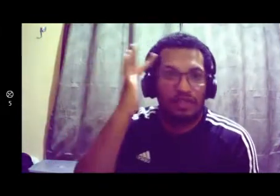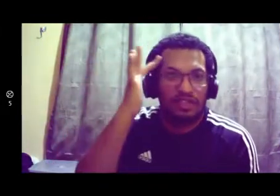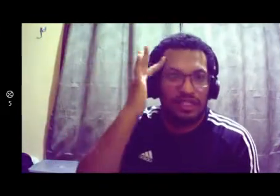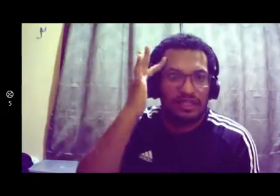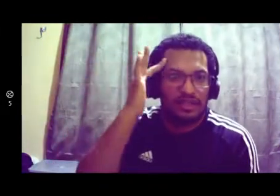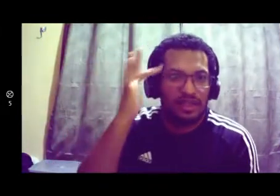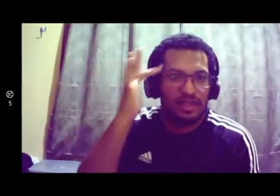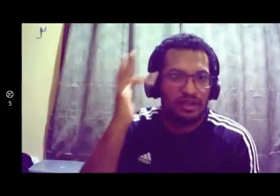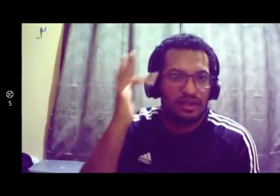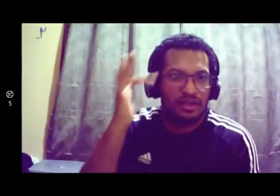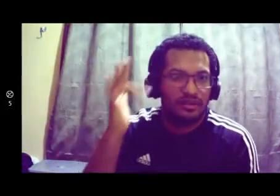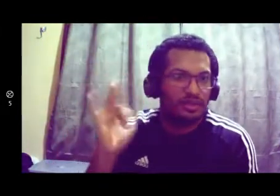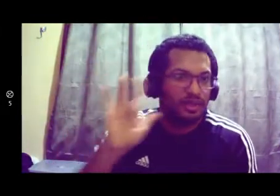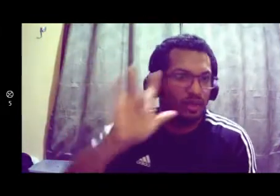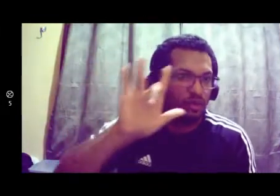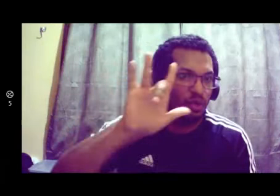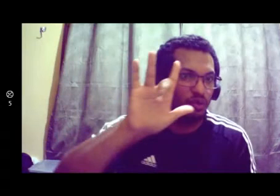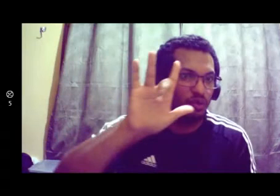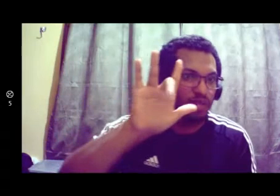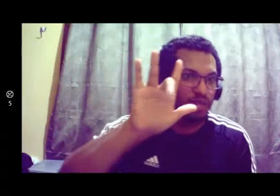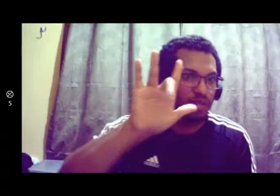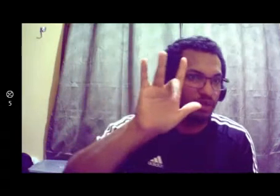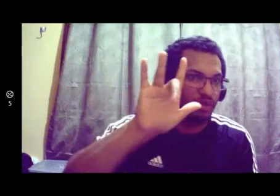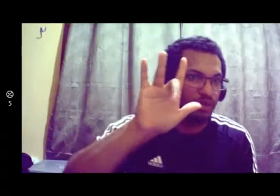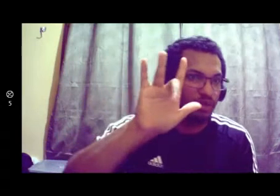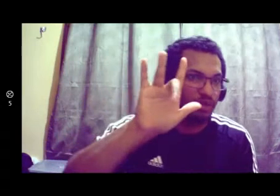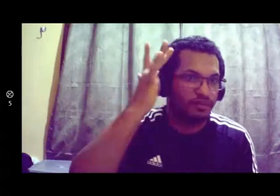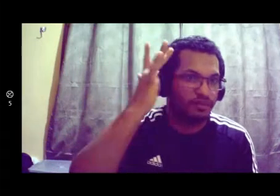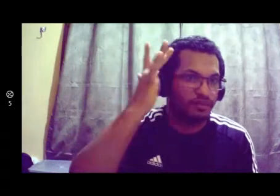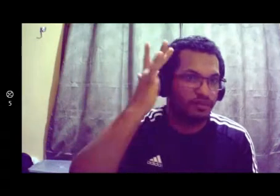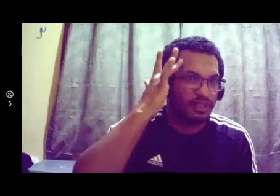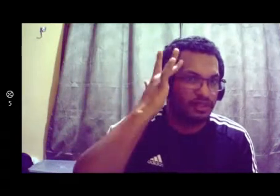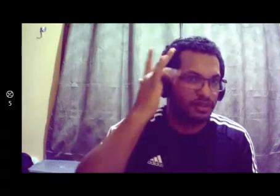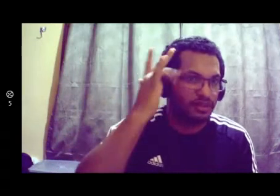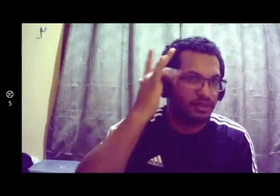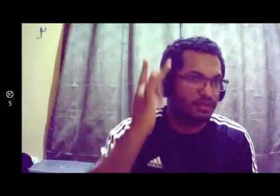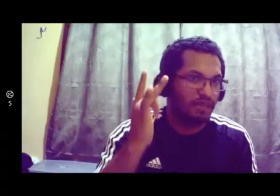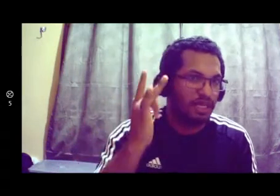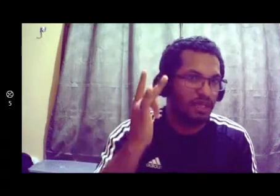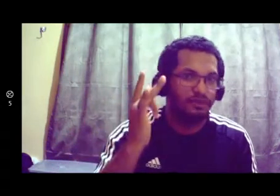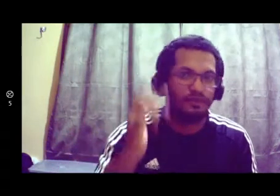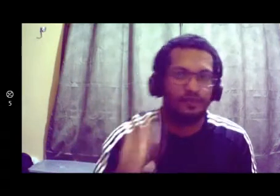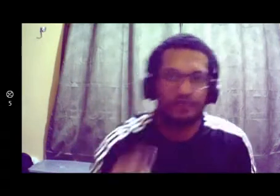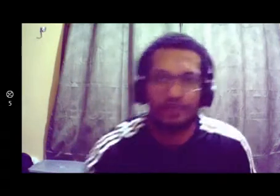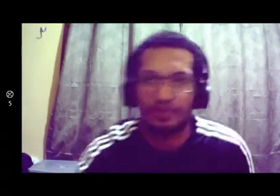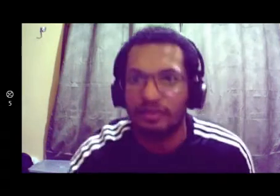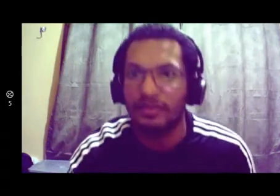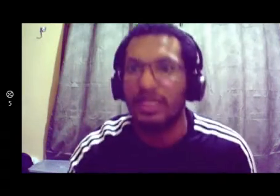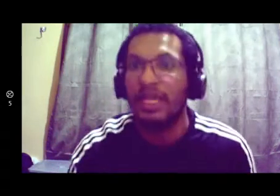amanhã você faz assim, ó. Então, com o dedo do meio, faz assim. Amanhã.